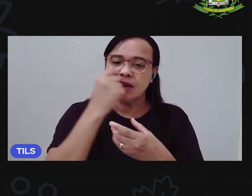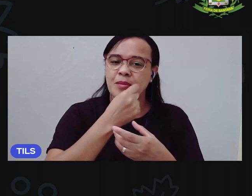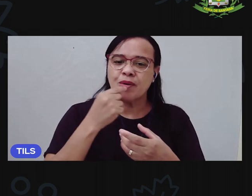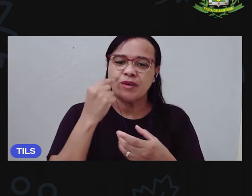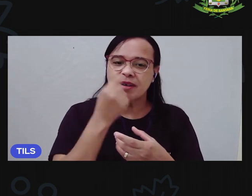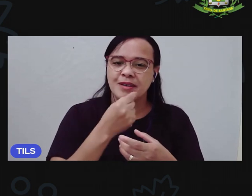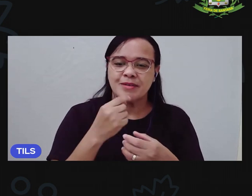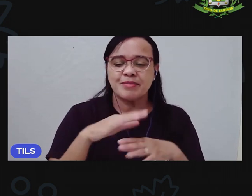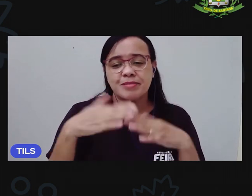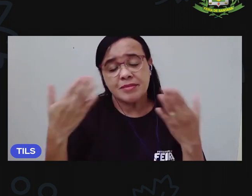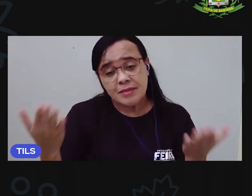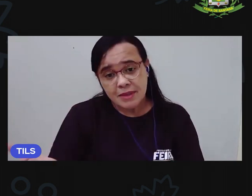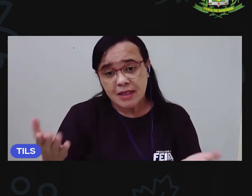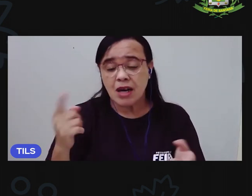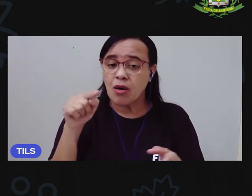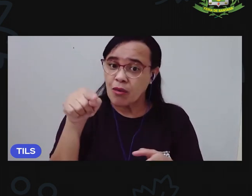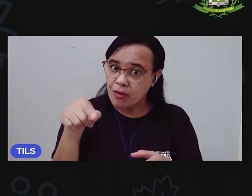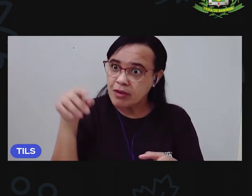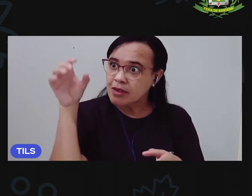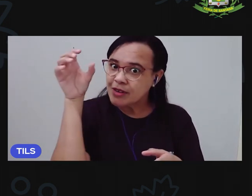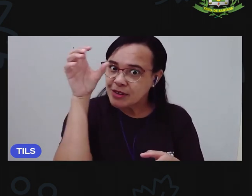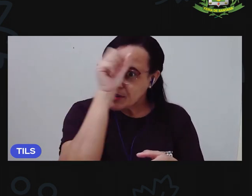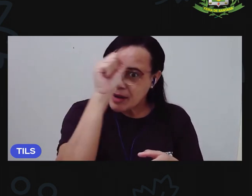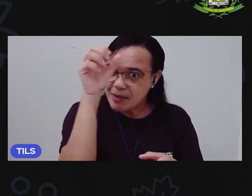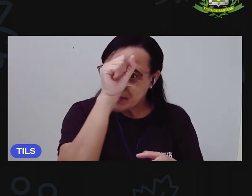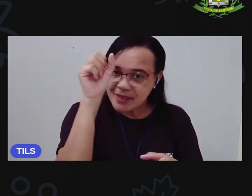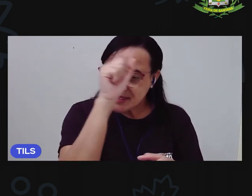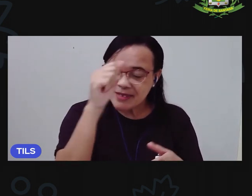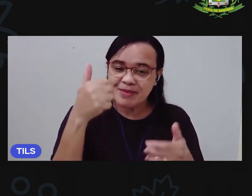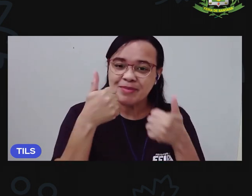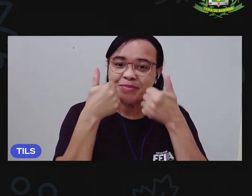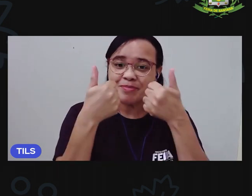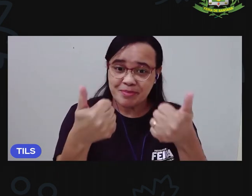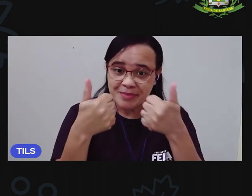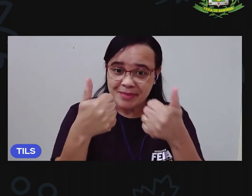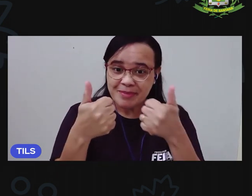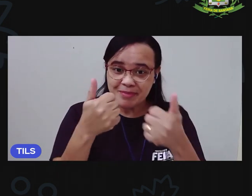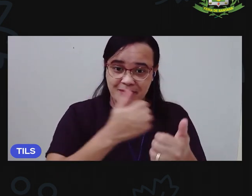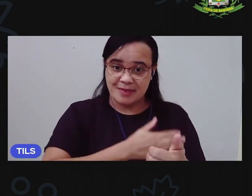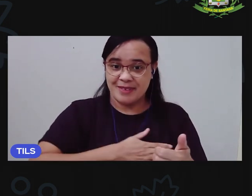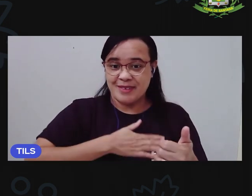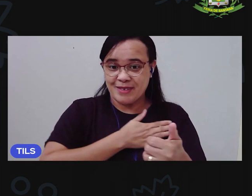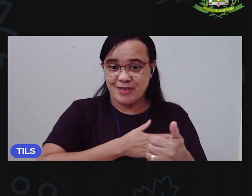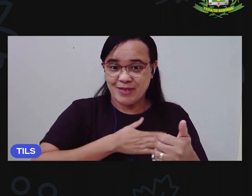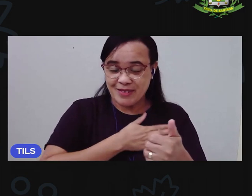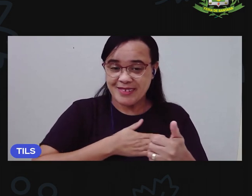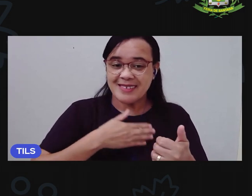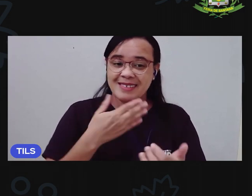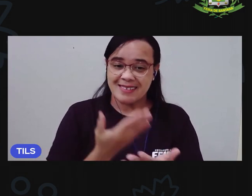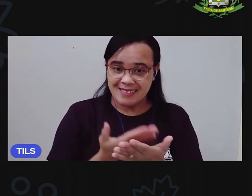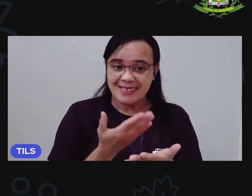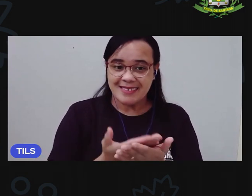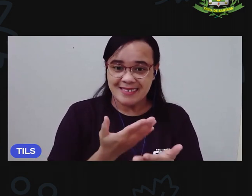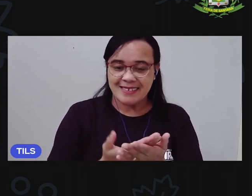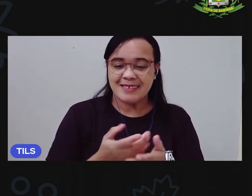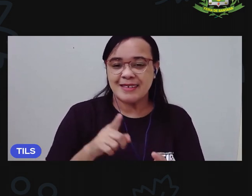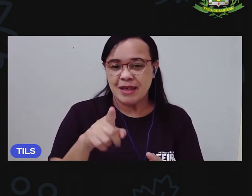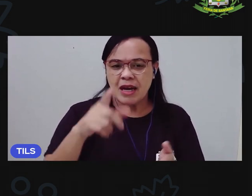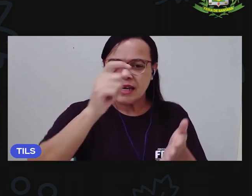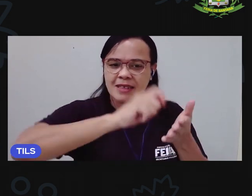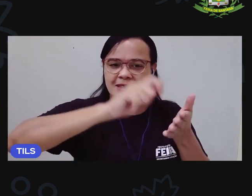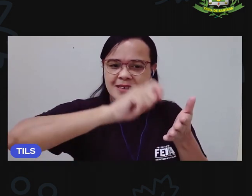Eu espero que vocês tenham aprendido muito com a nossa aula e tenham gostado das nossas dinâmicas. Escreva aí,